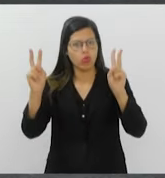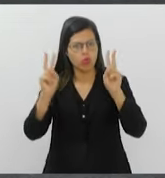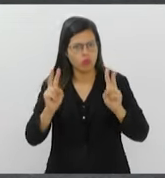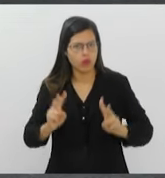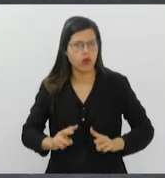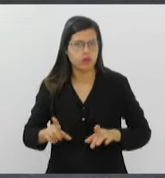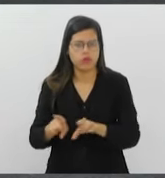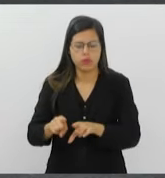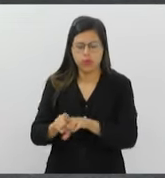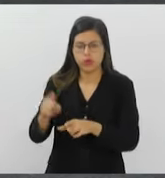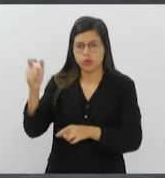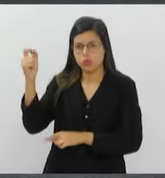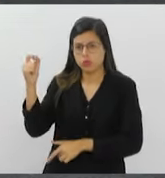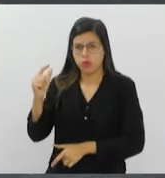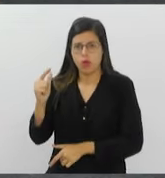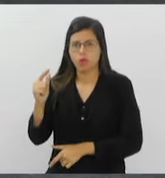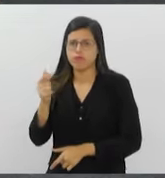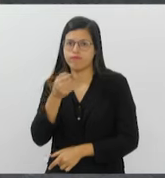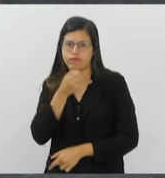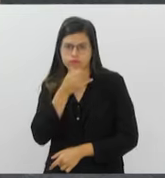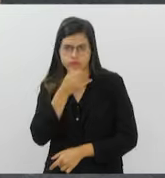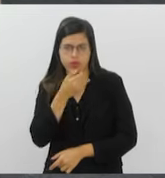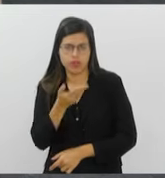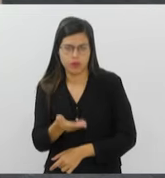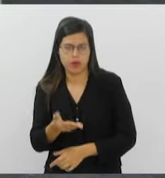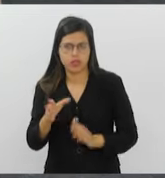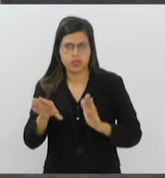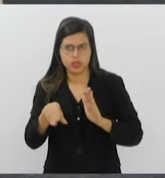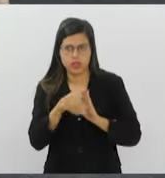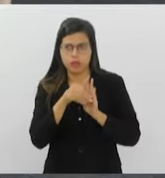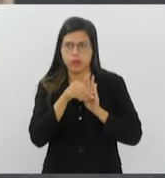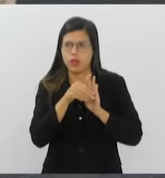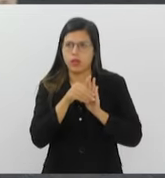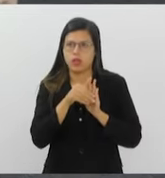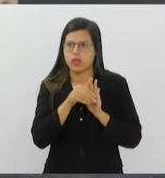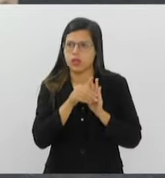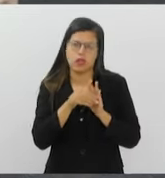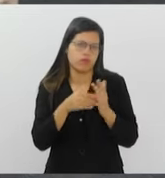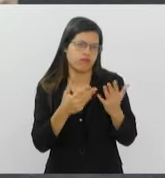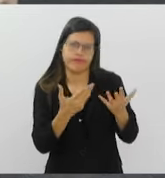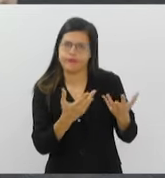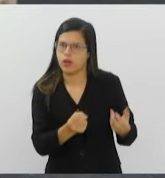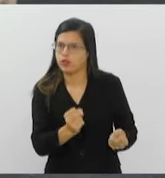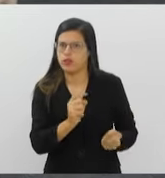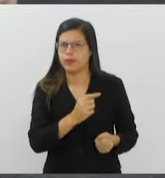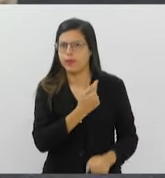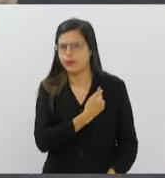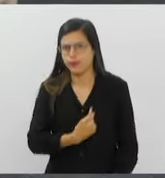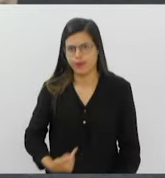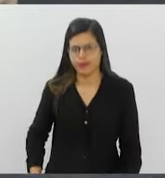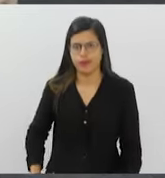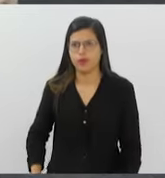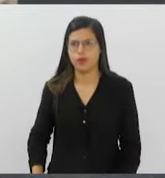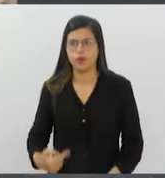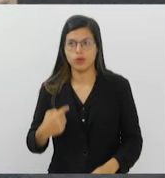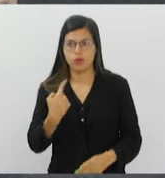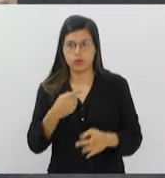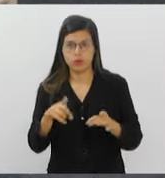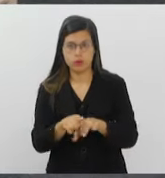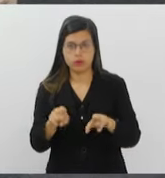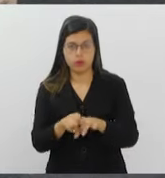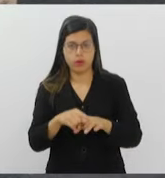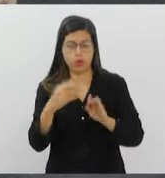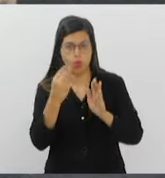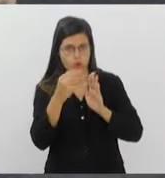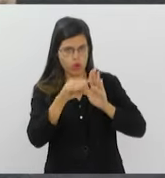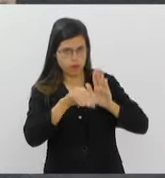solar. Infelizmente, essas emendas foram rejeitadas pelo governo. Assim como a gente colocou emendas